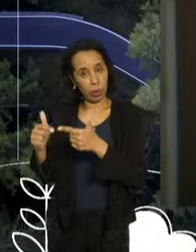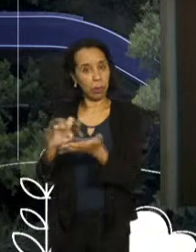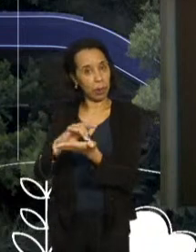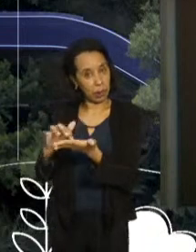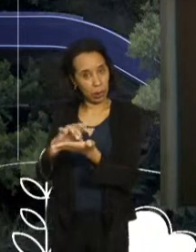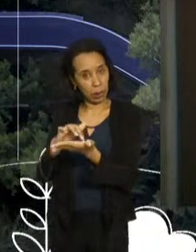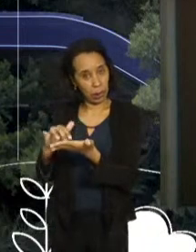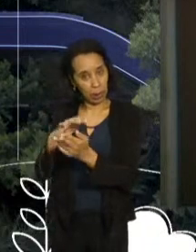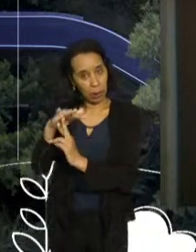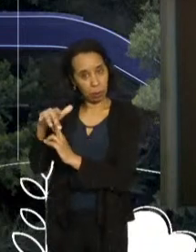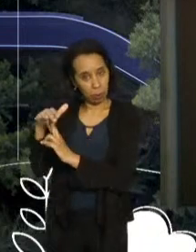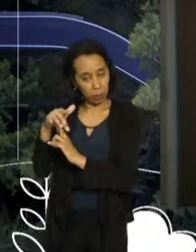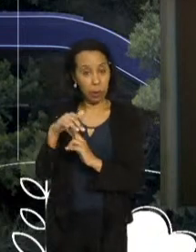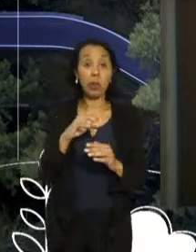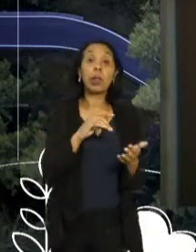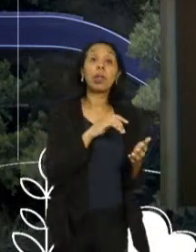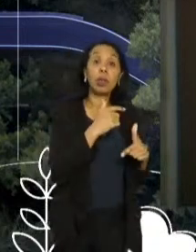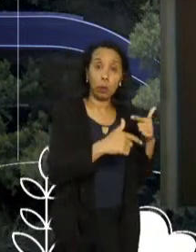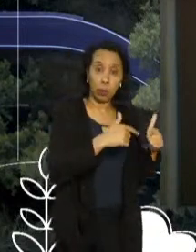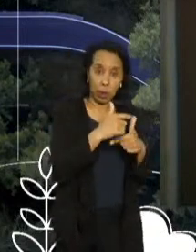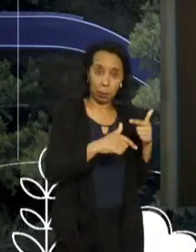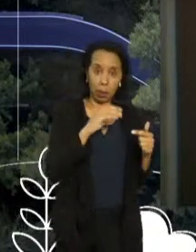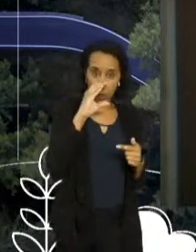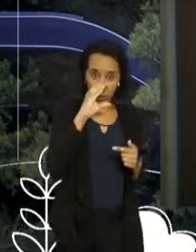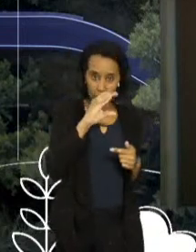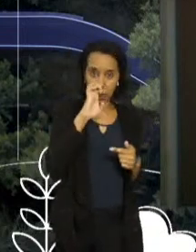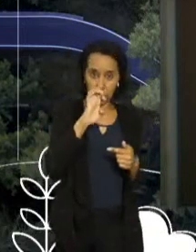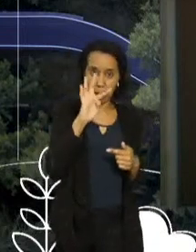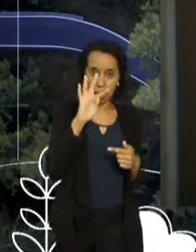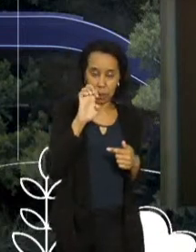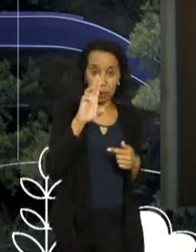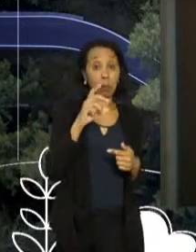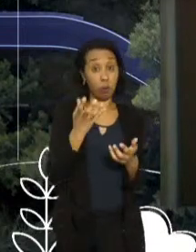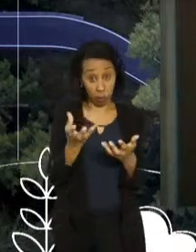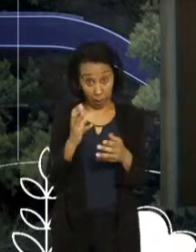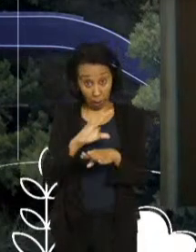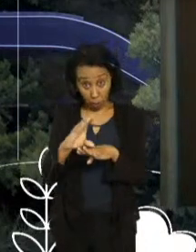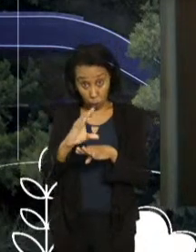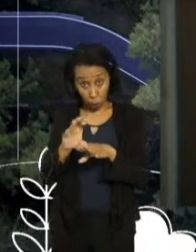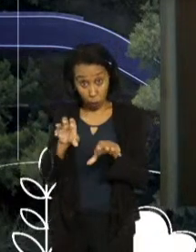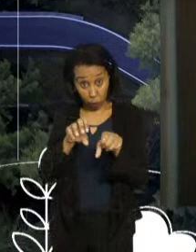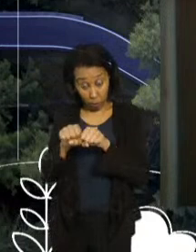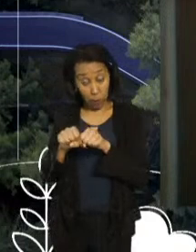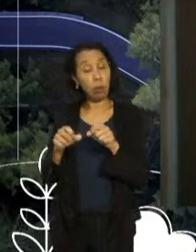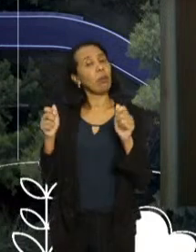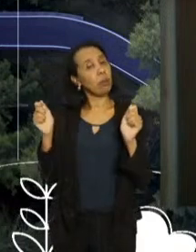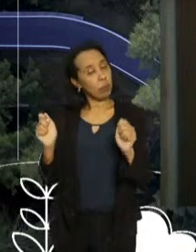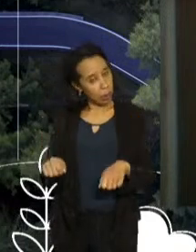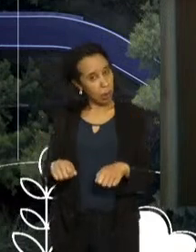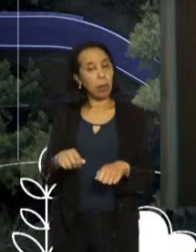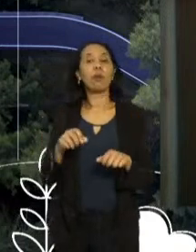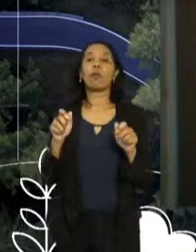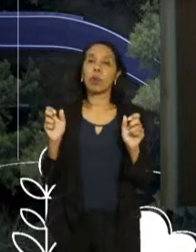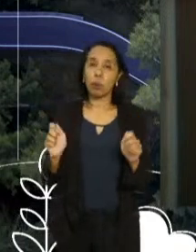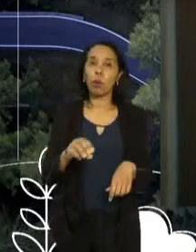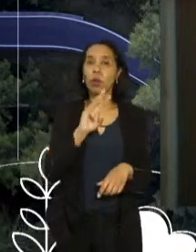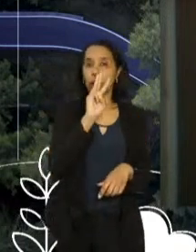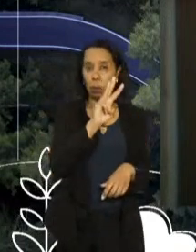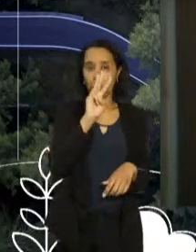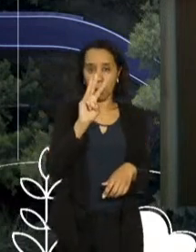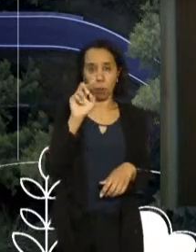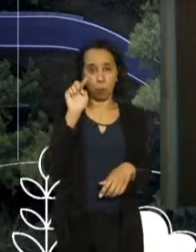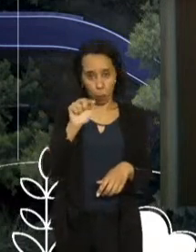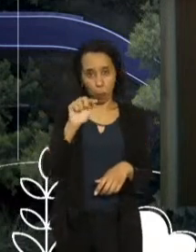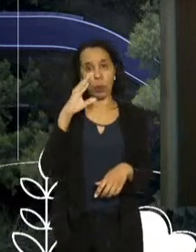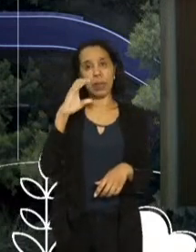secretaria versus o que é o trabalho da CETESB. Mas para quem quer cursos de formação, vale a pena consultar o site da